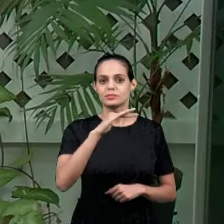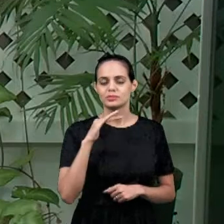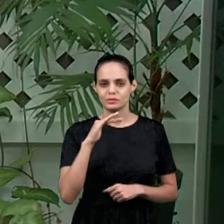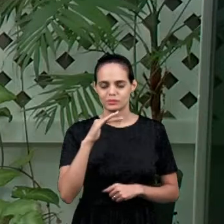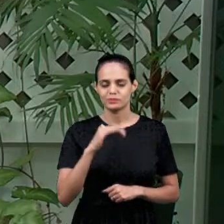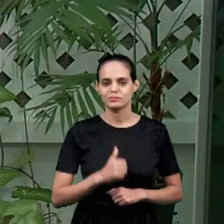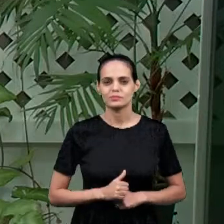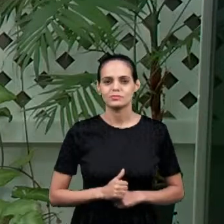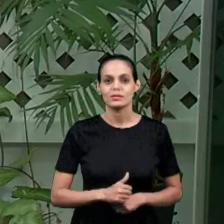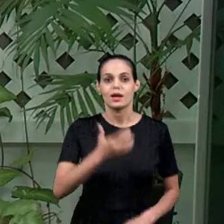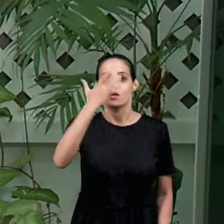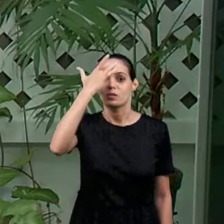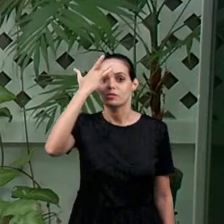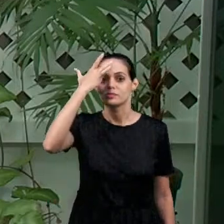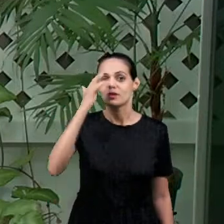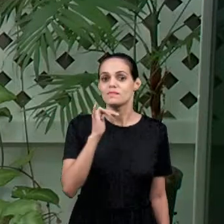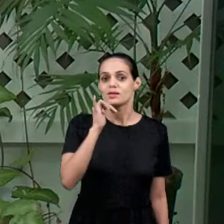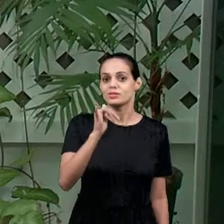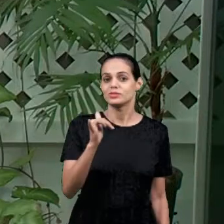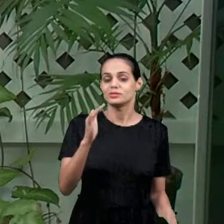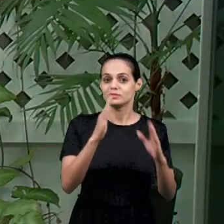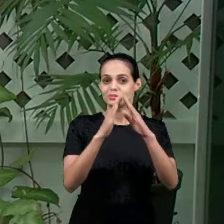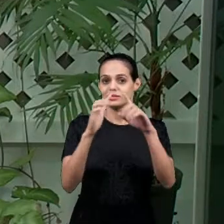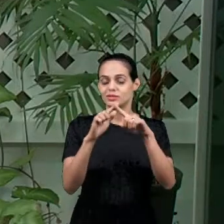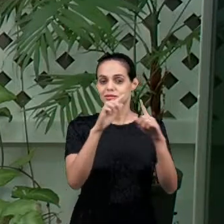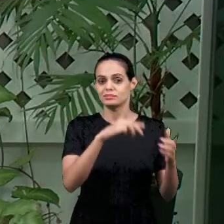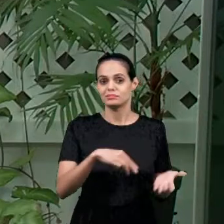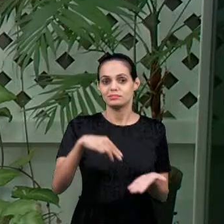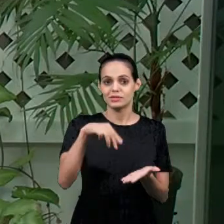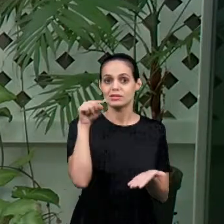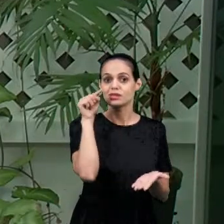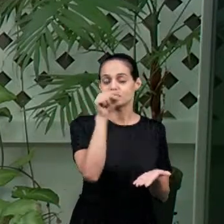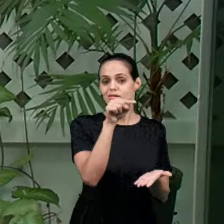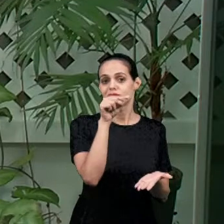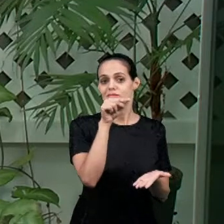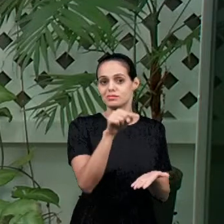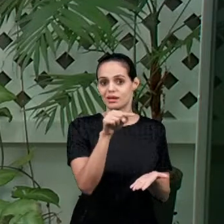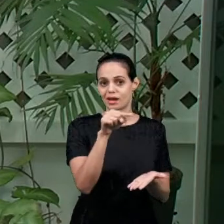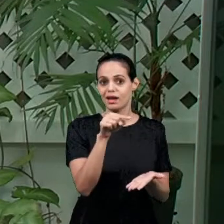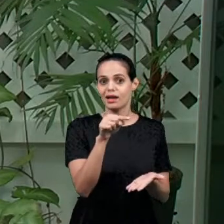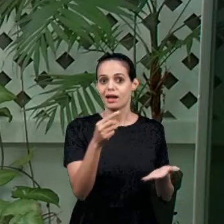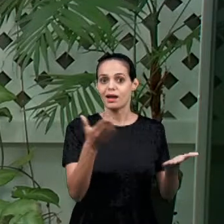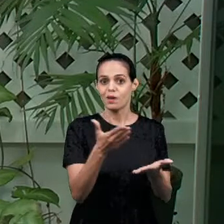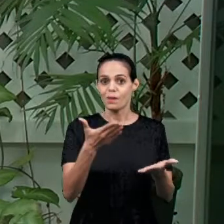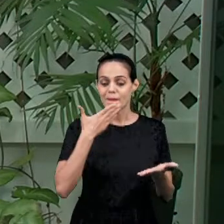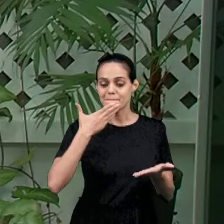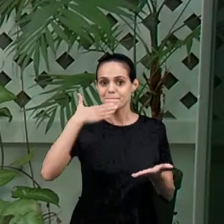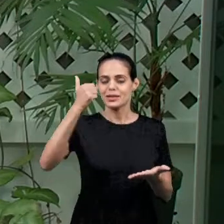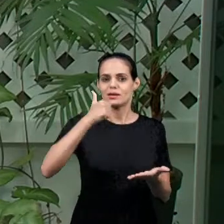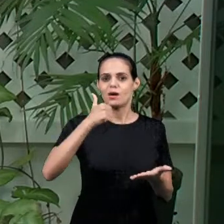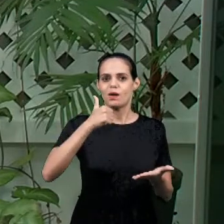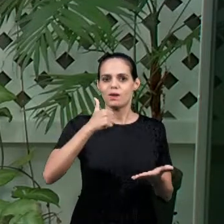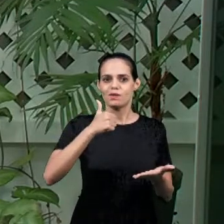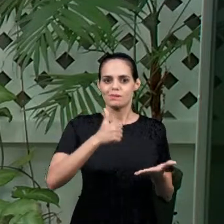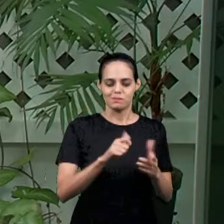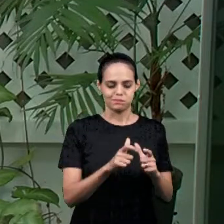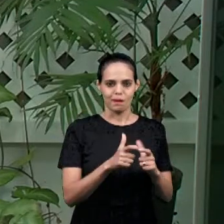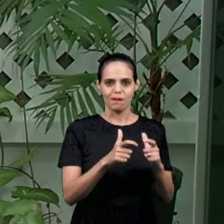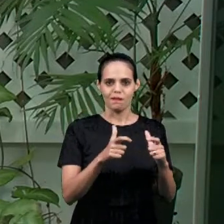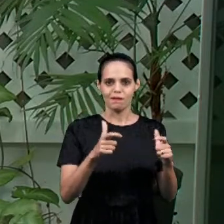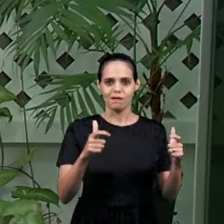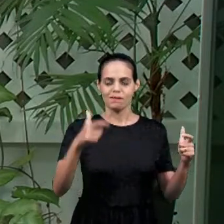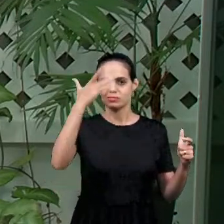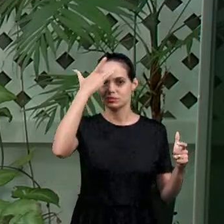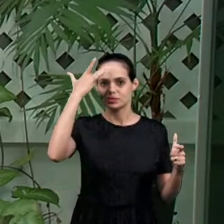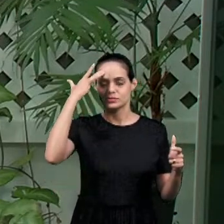nossa igreja, a igreja começou a mudar, crescer, a mudar, o povo interessado pela